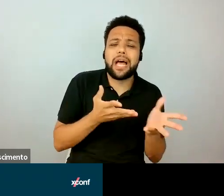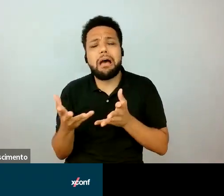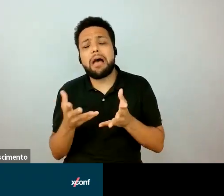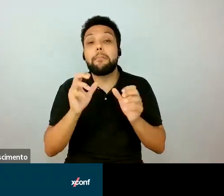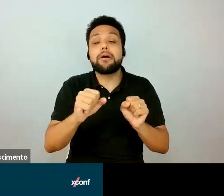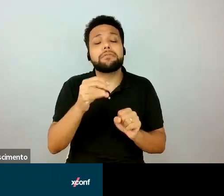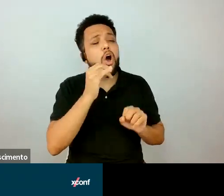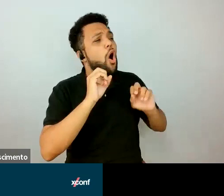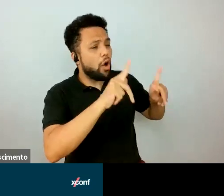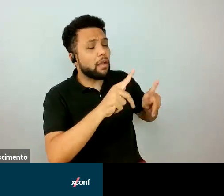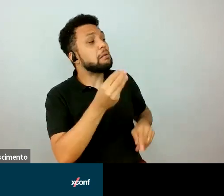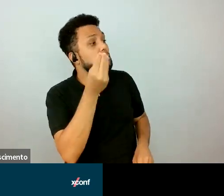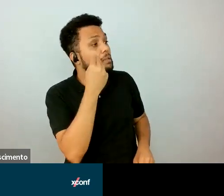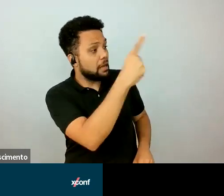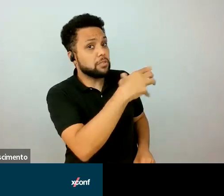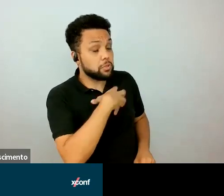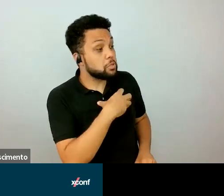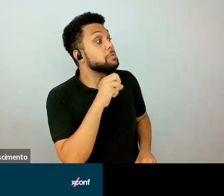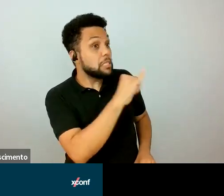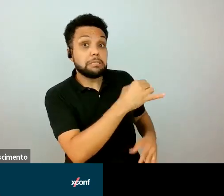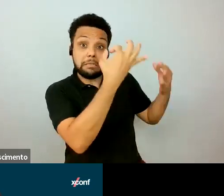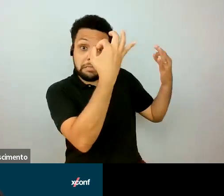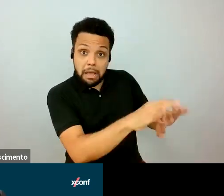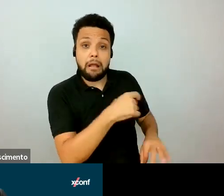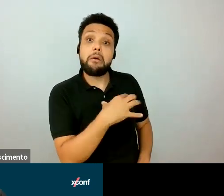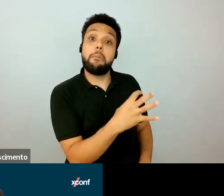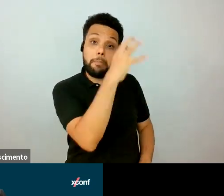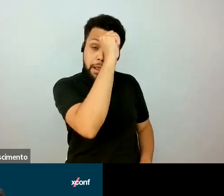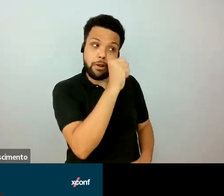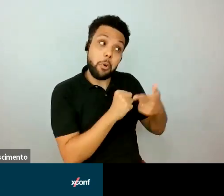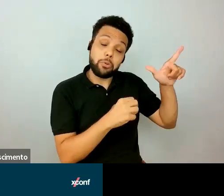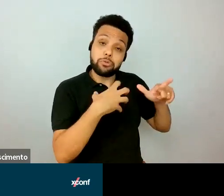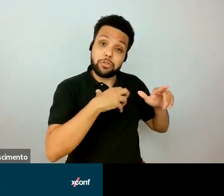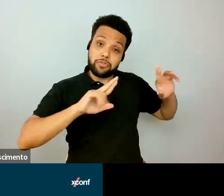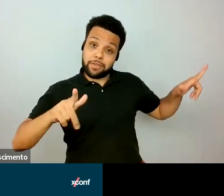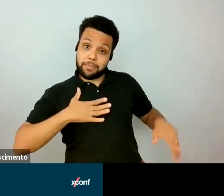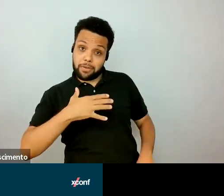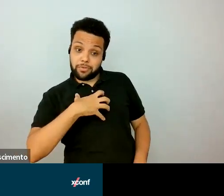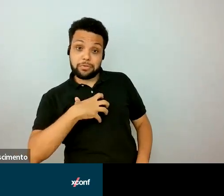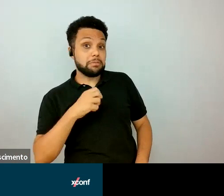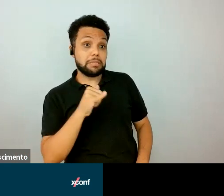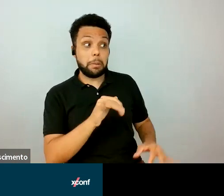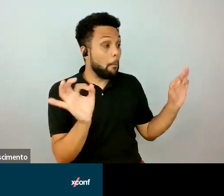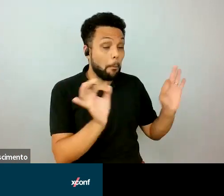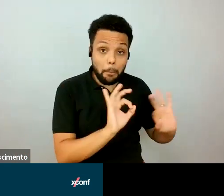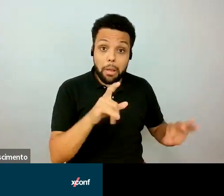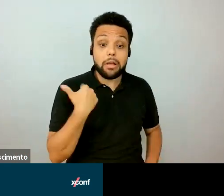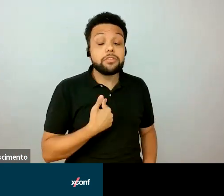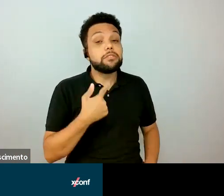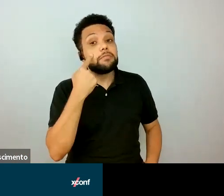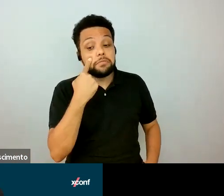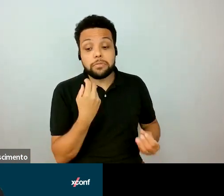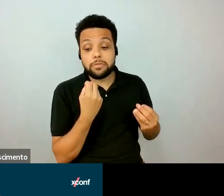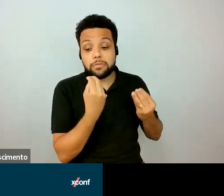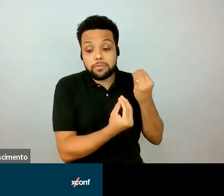funcionar perfeito, talvez eu aprenda que tem um outro jeito de fazer diferente do que eu pensei. E se não funcionar, a gente vem com aquela, tá, já